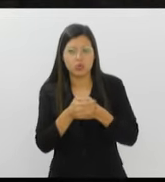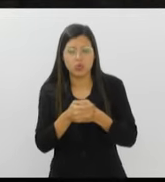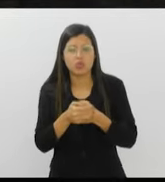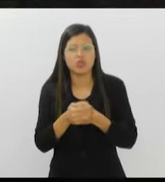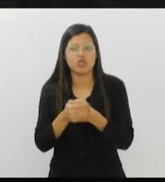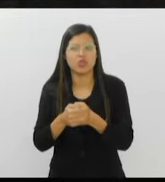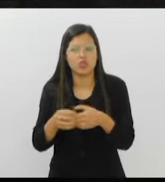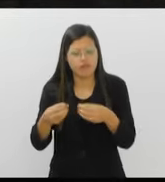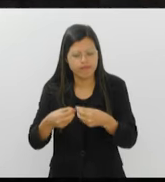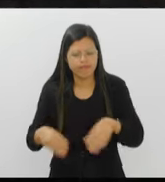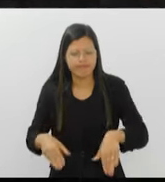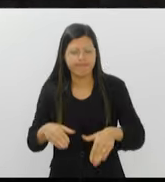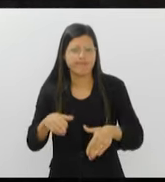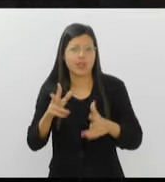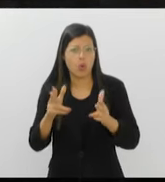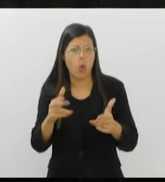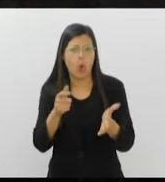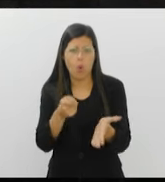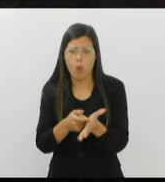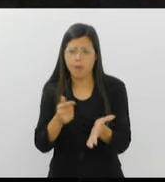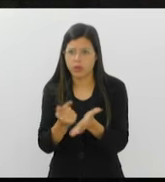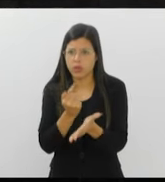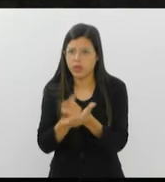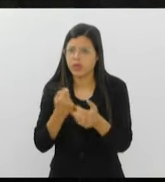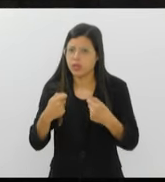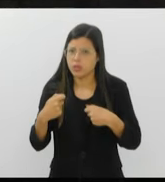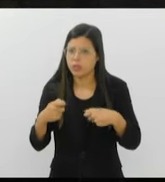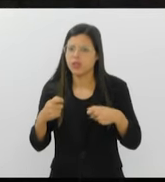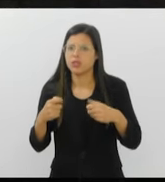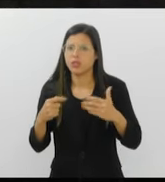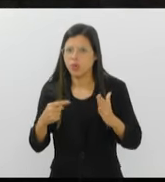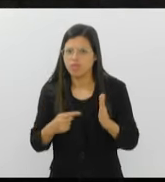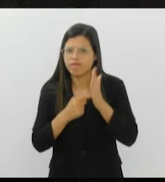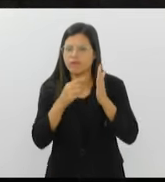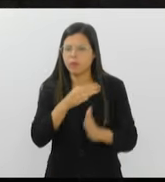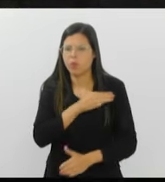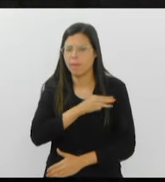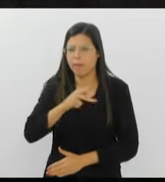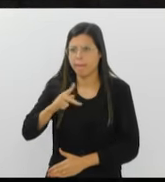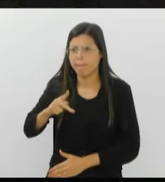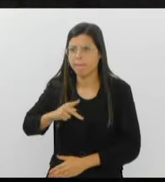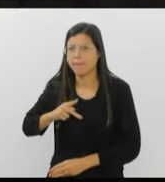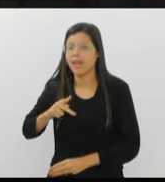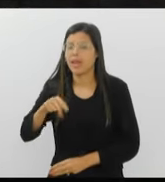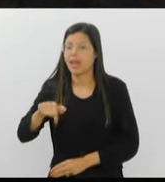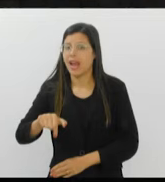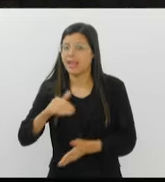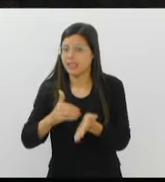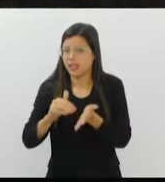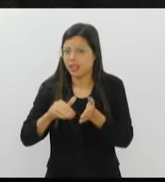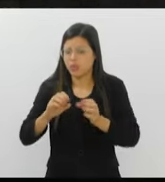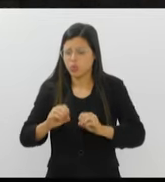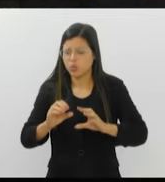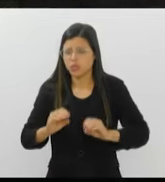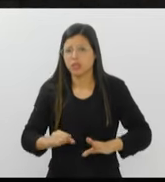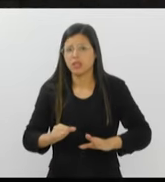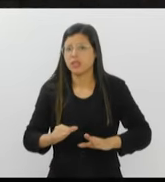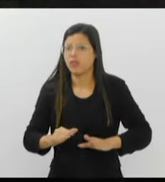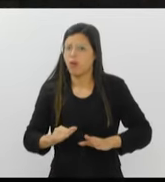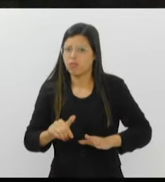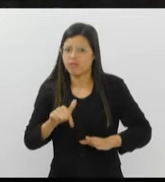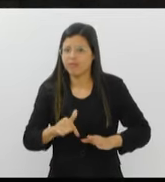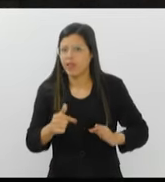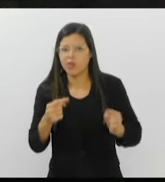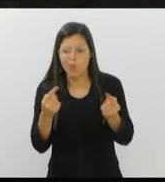compra de livros que a gente teve que intervir e denunciar ao Ministério Público e ao Tribunal de Contas do Estado. A SEDUC está negando o direito à educação